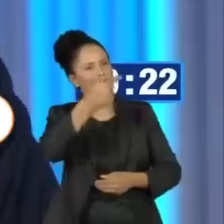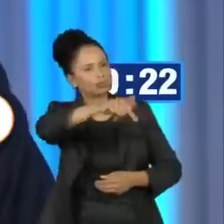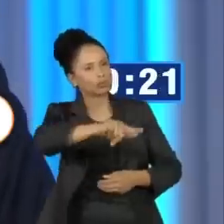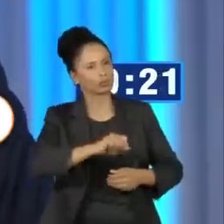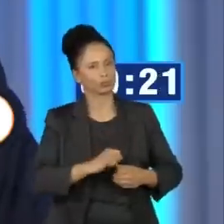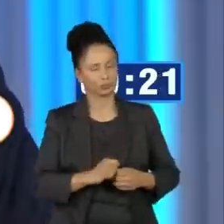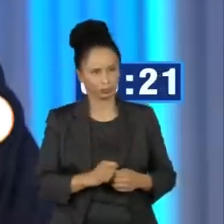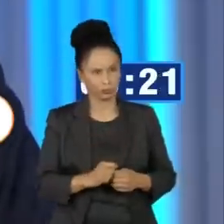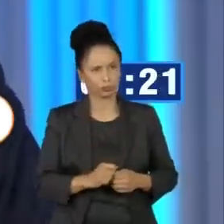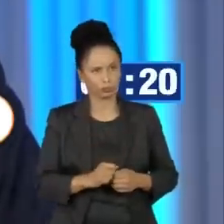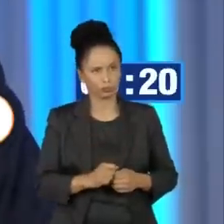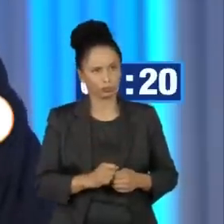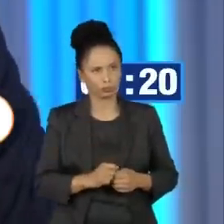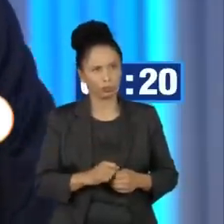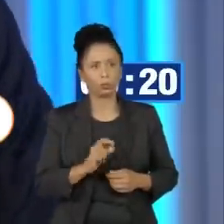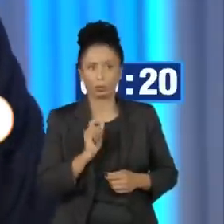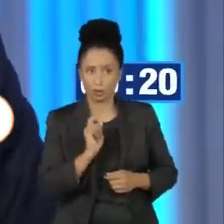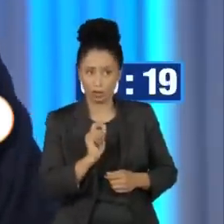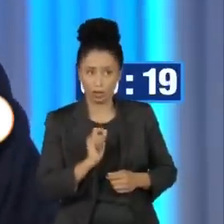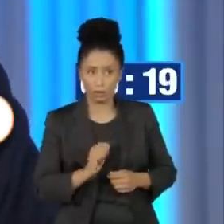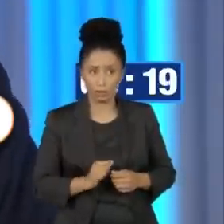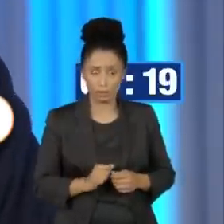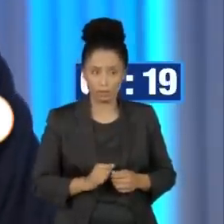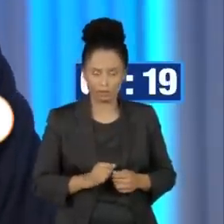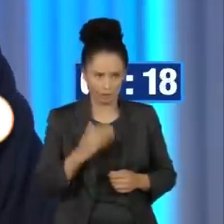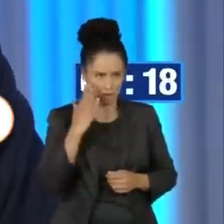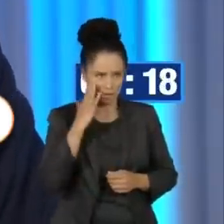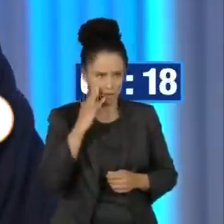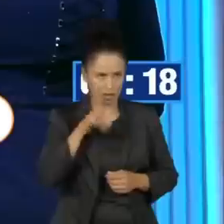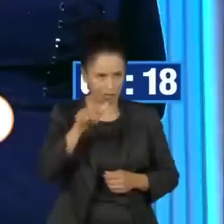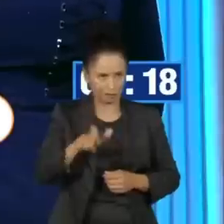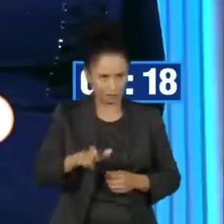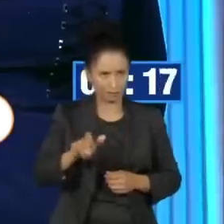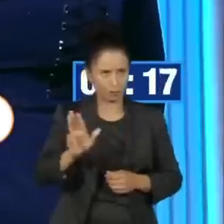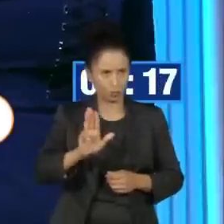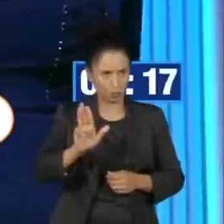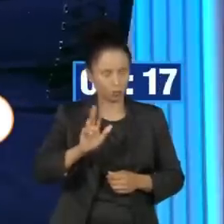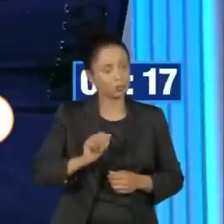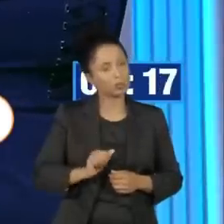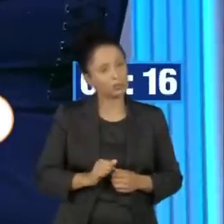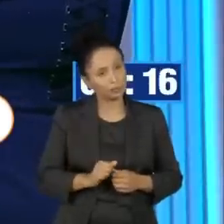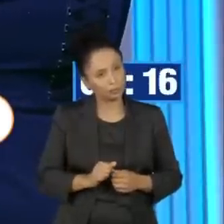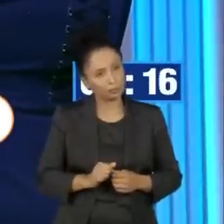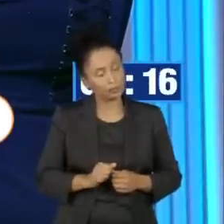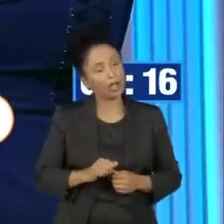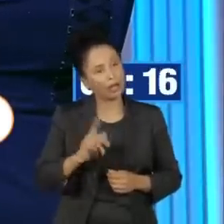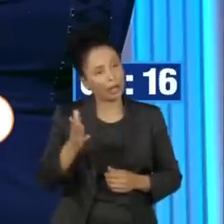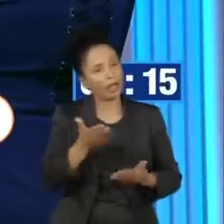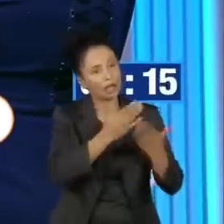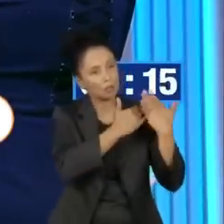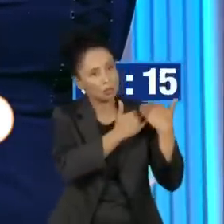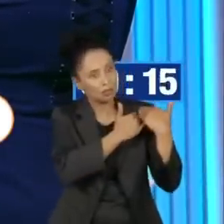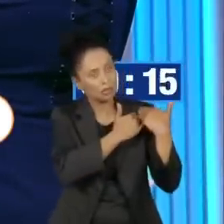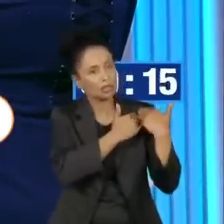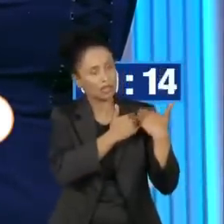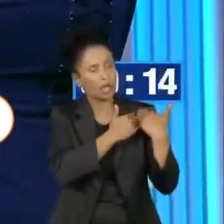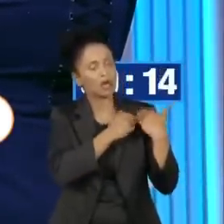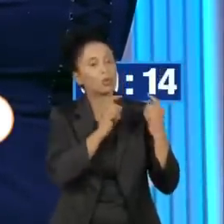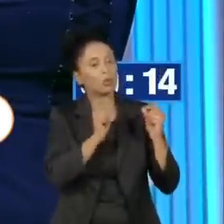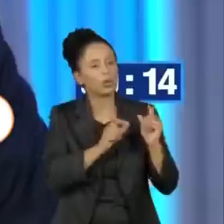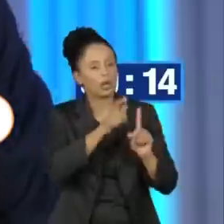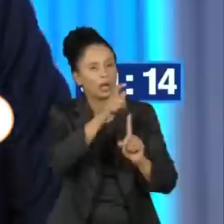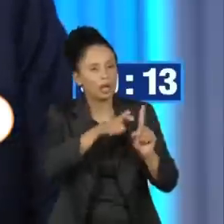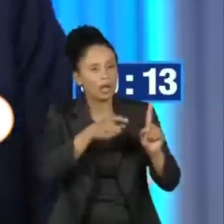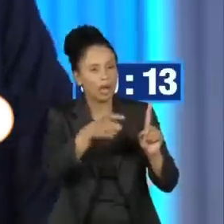que Lula foi o mentor intelectual do assassinato